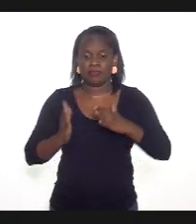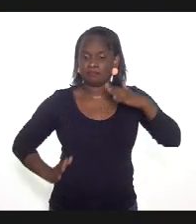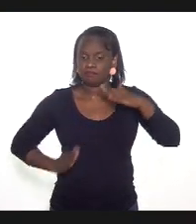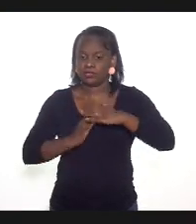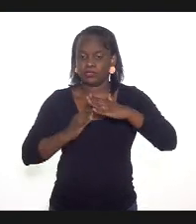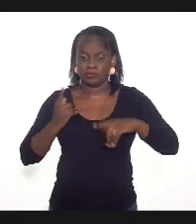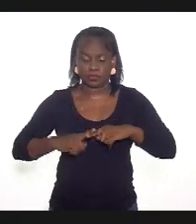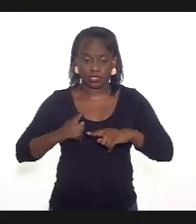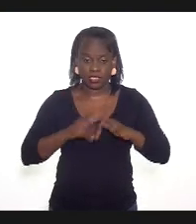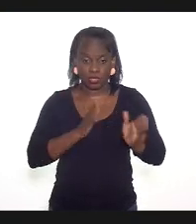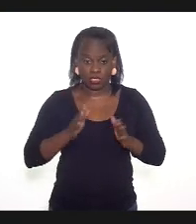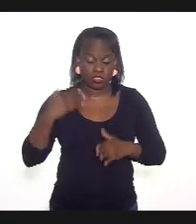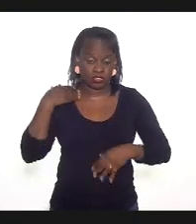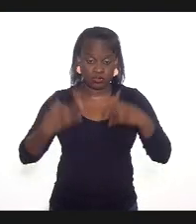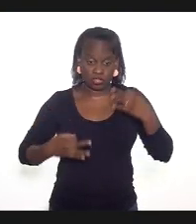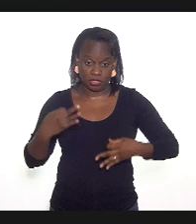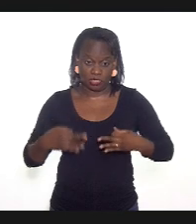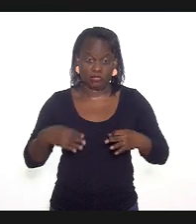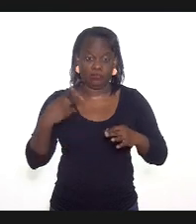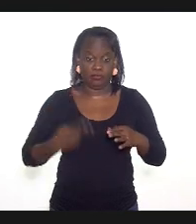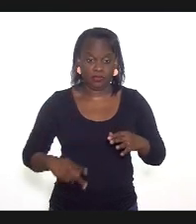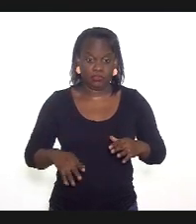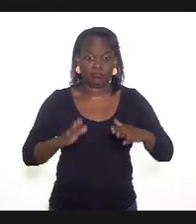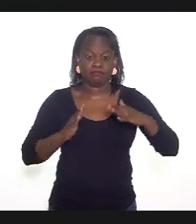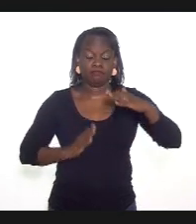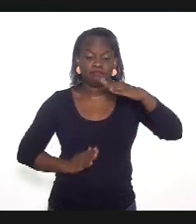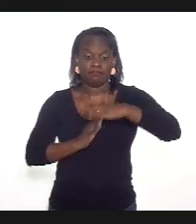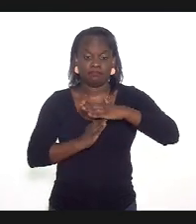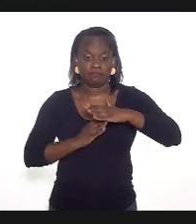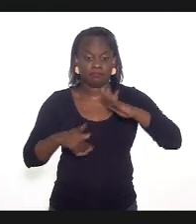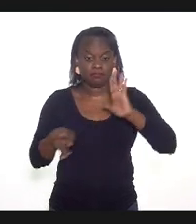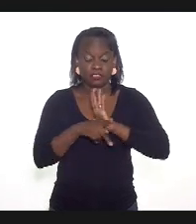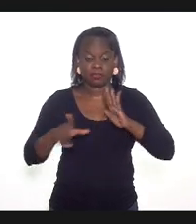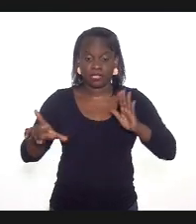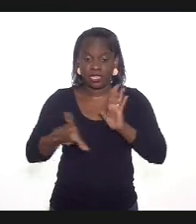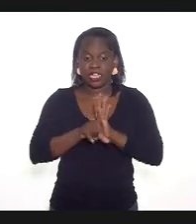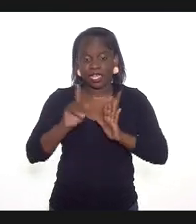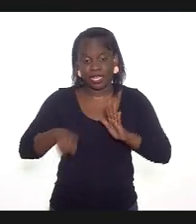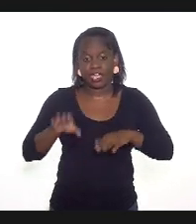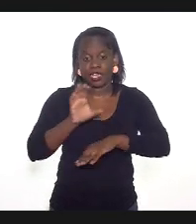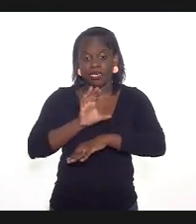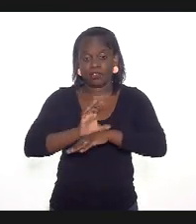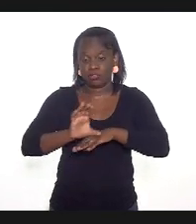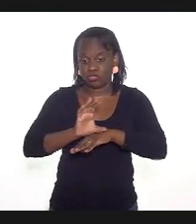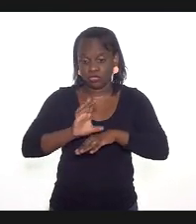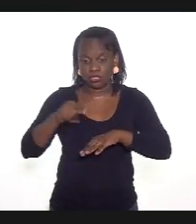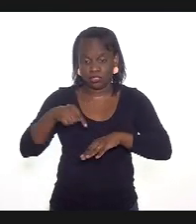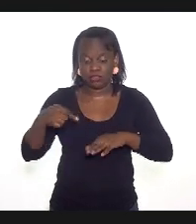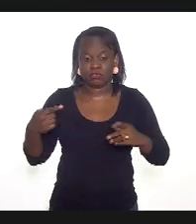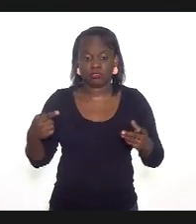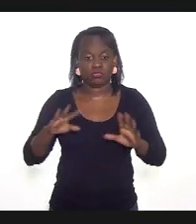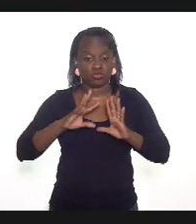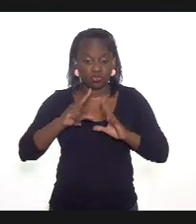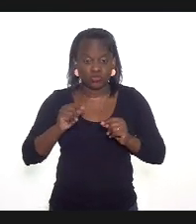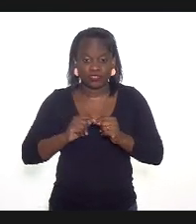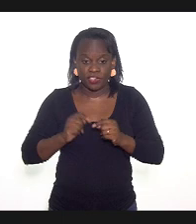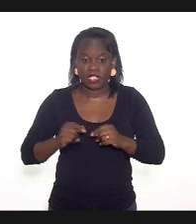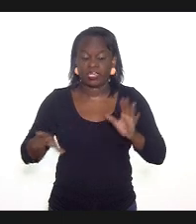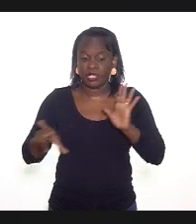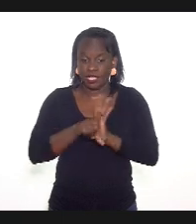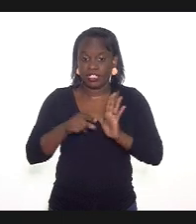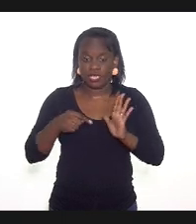que no ordenamento jurídico nosso, o topo da nossa legislação é a legislação constitucional e tudo que a gente faz aqui é